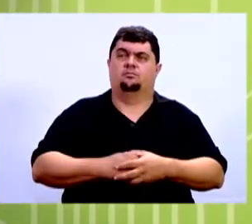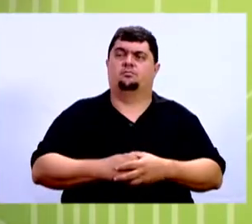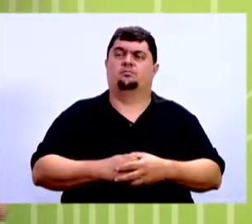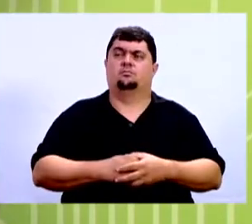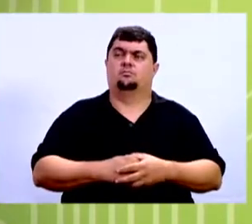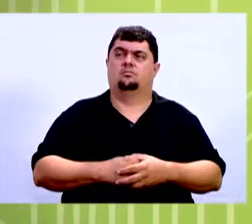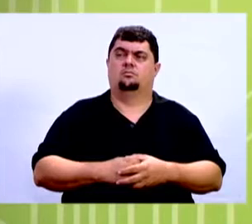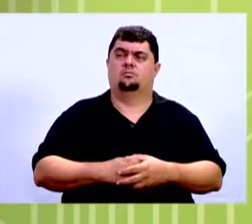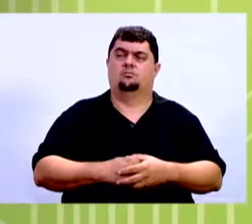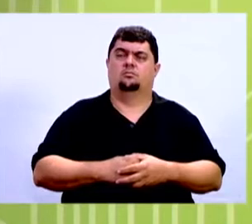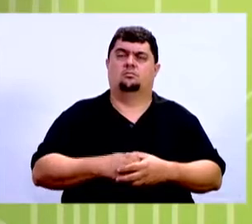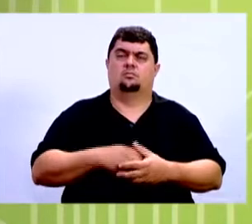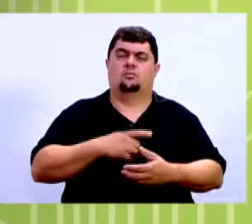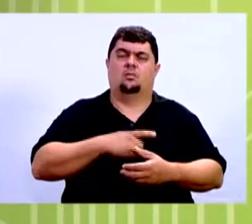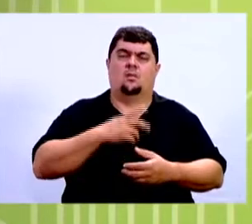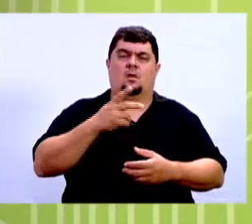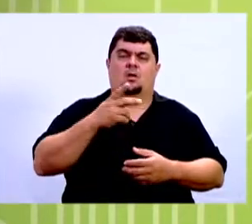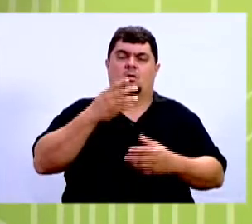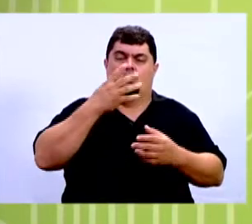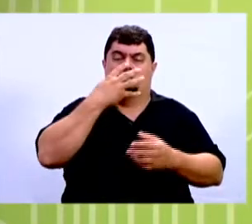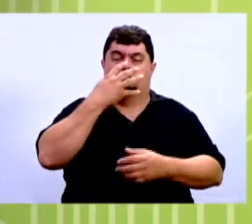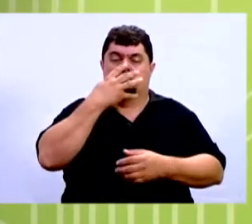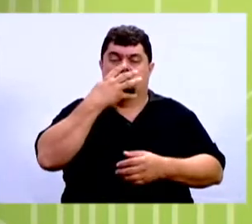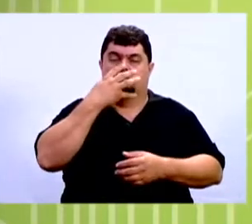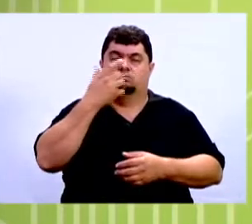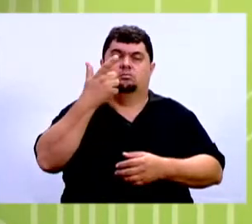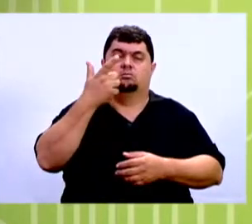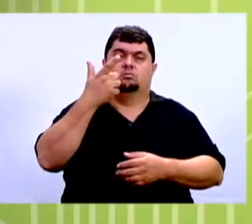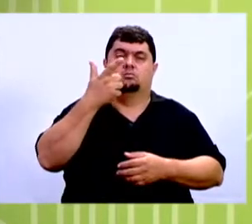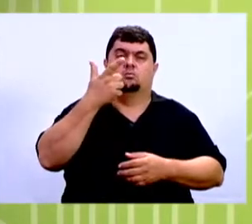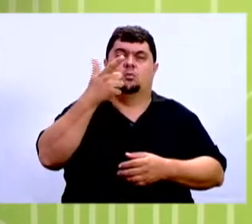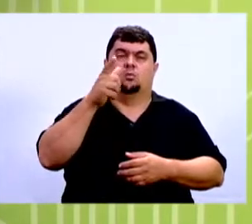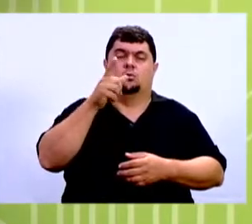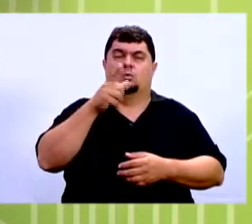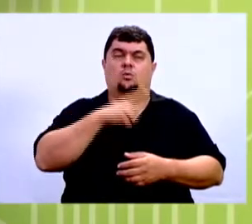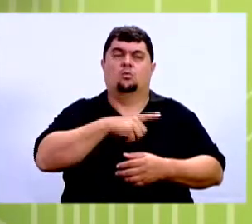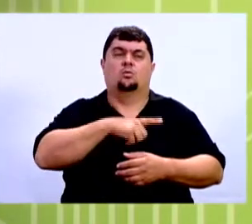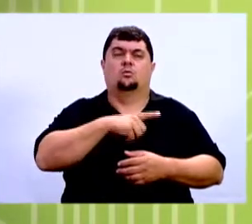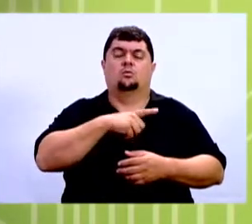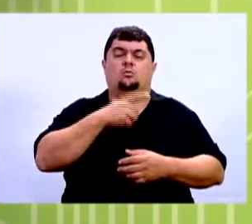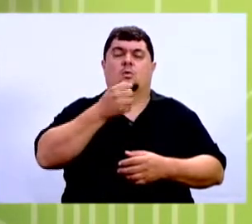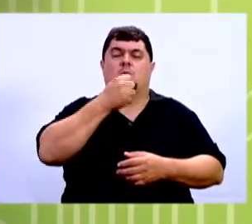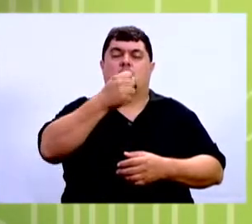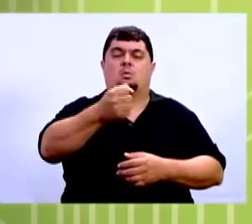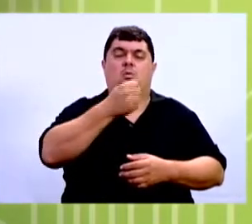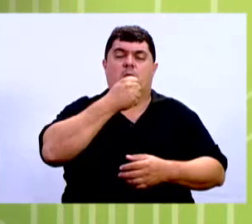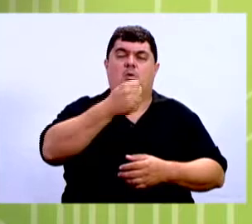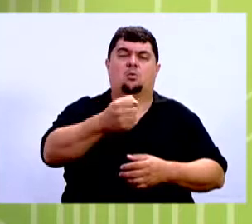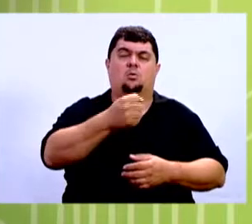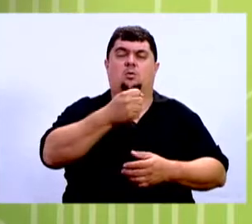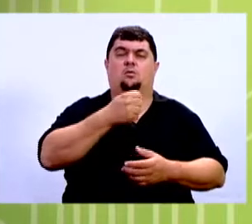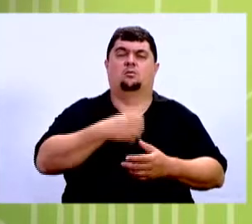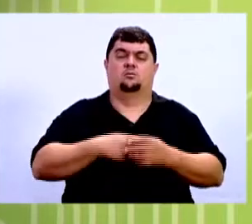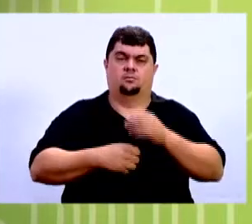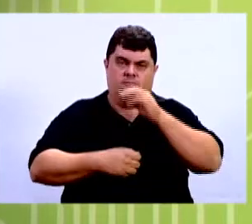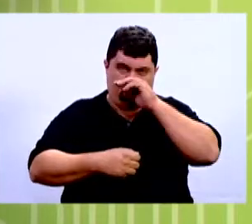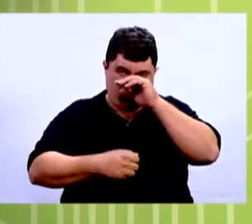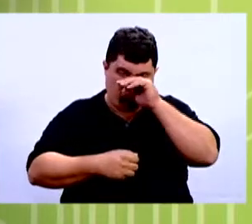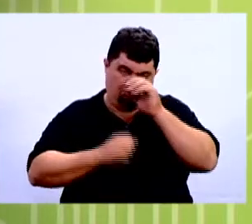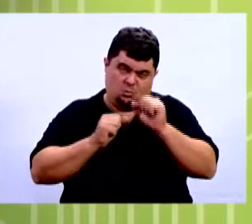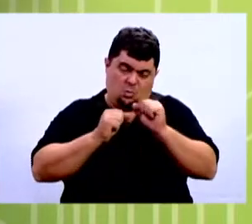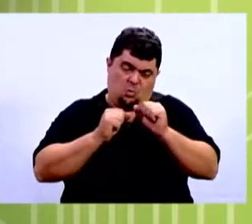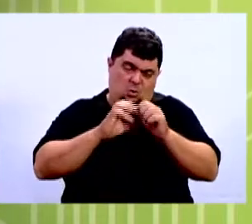a observação é uma técnica, a segunda técnica é essa da entrevista, tá bom? Essa entrevista ela pode ser estruturada ou